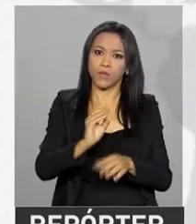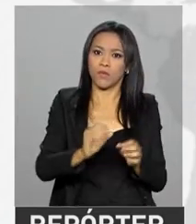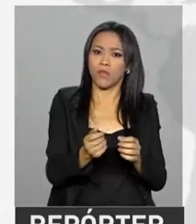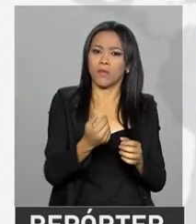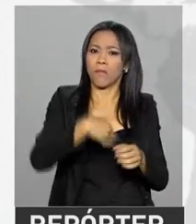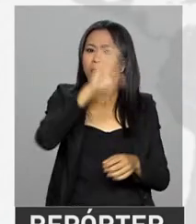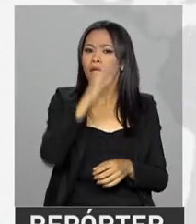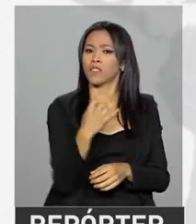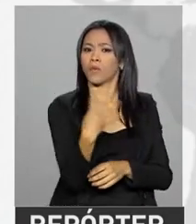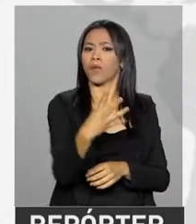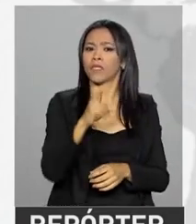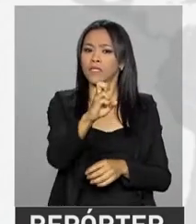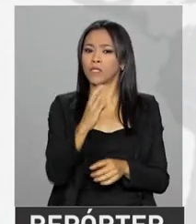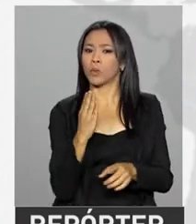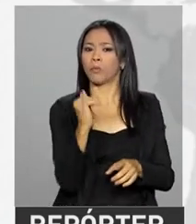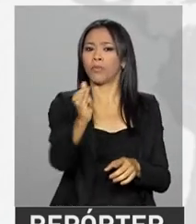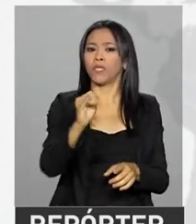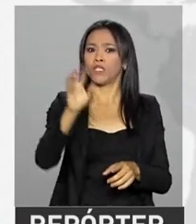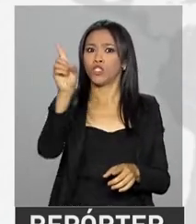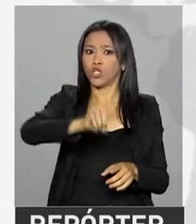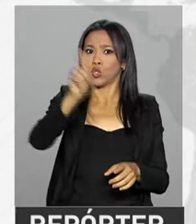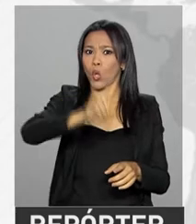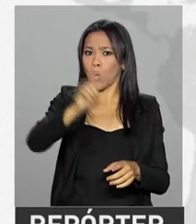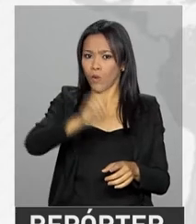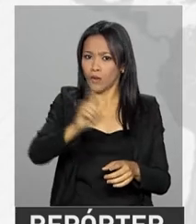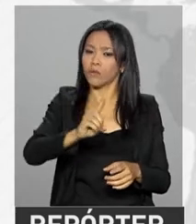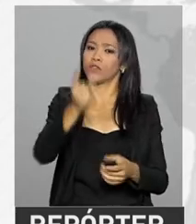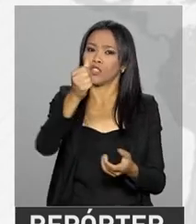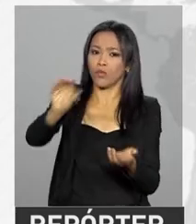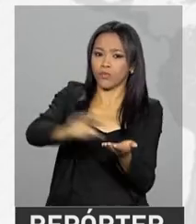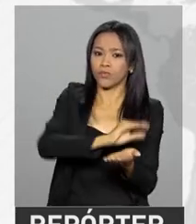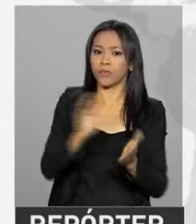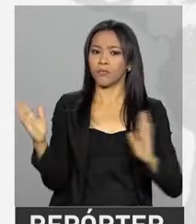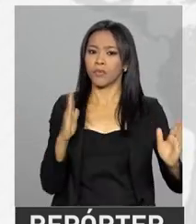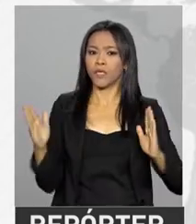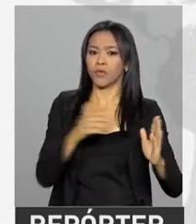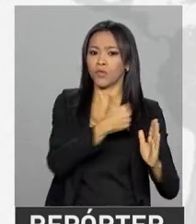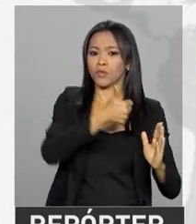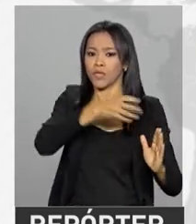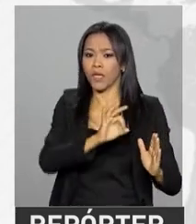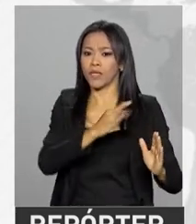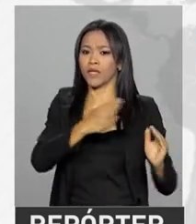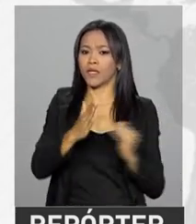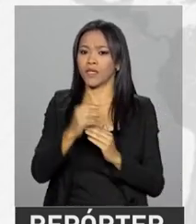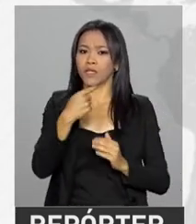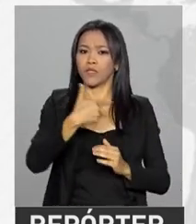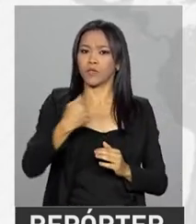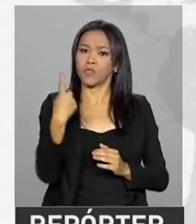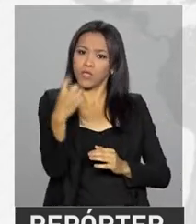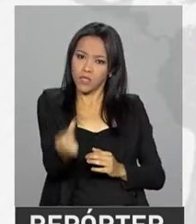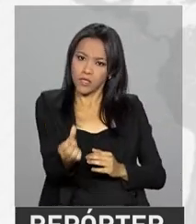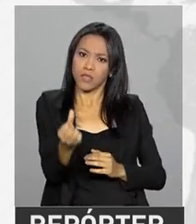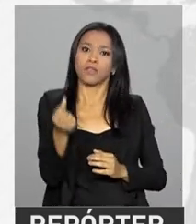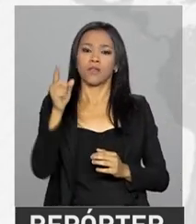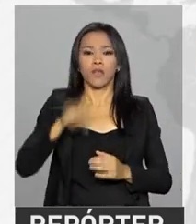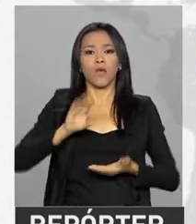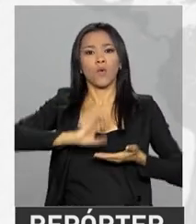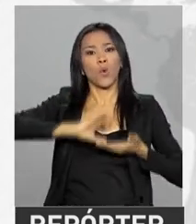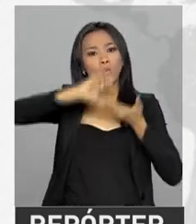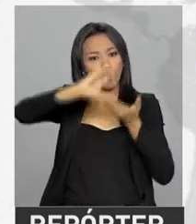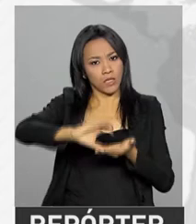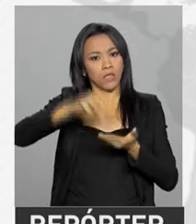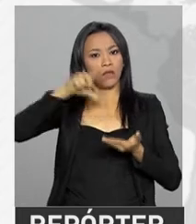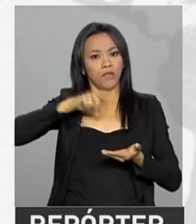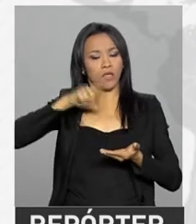45 bilhões de dólares confirmados entre 2010 e 2016, segundo o Conselho Empresarial